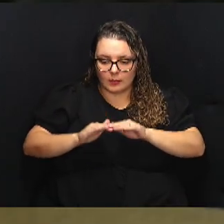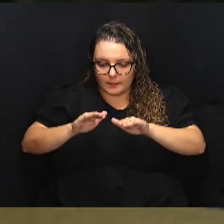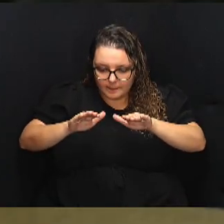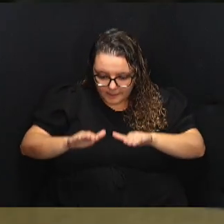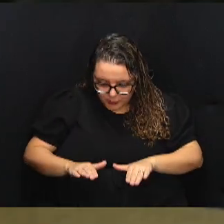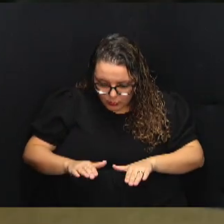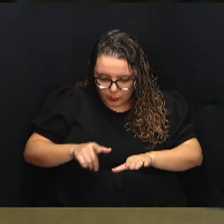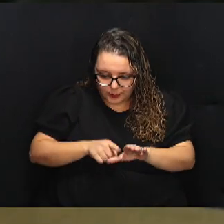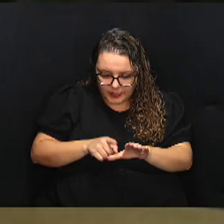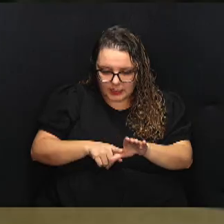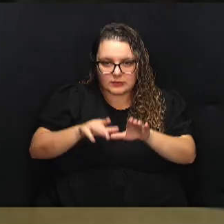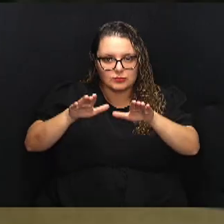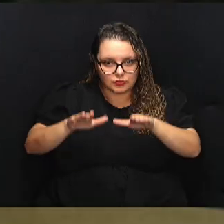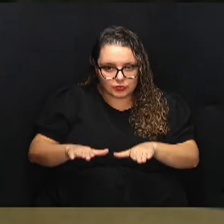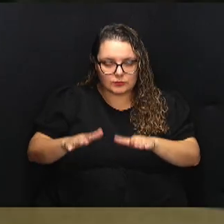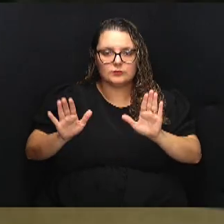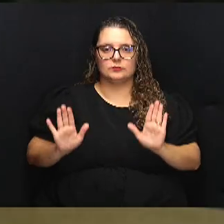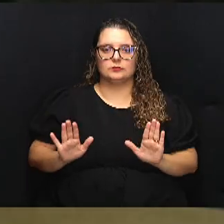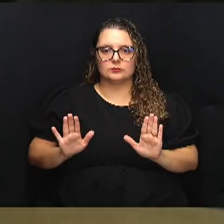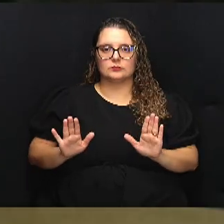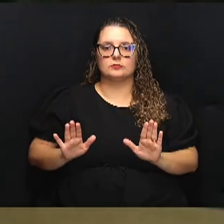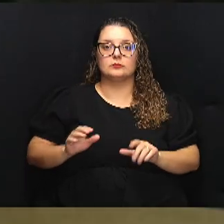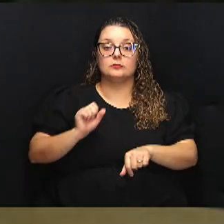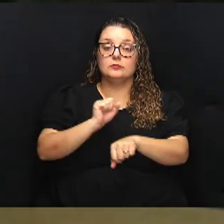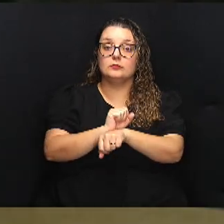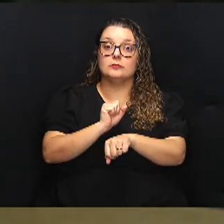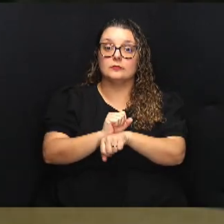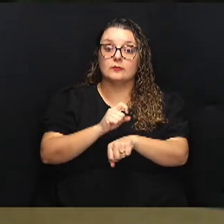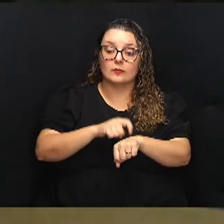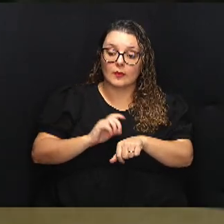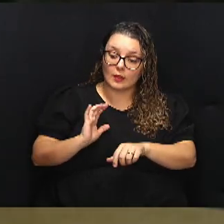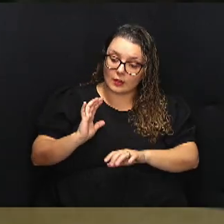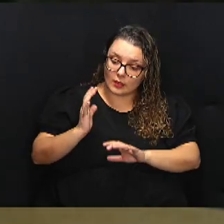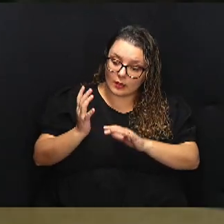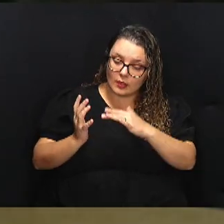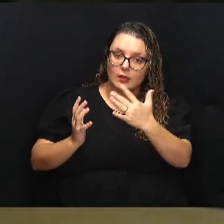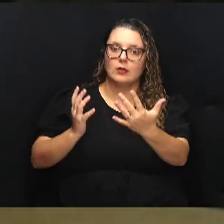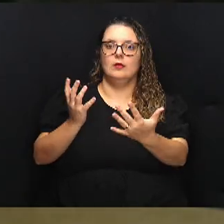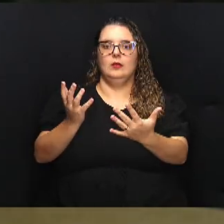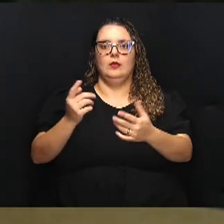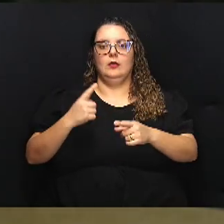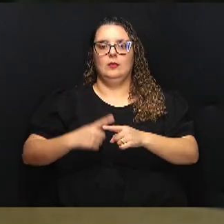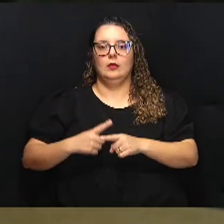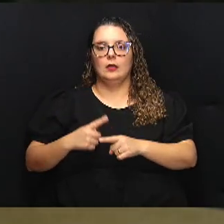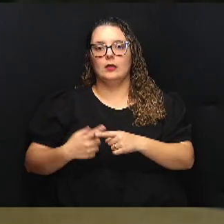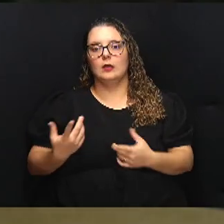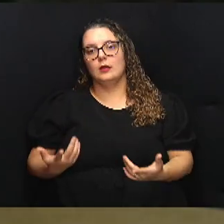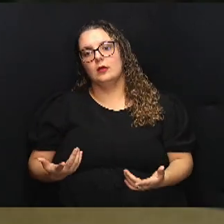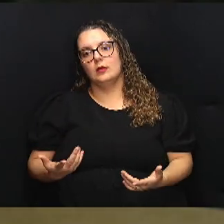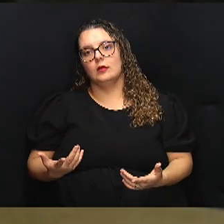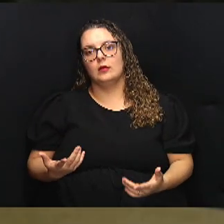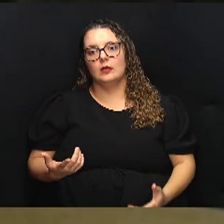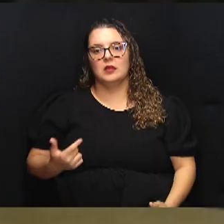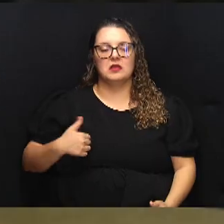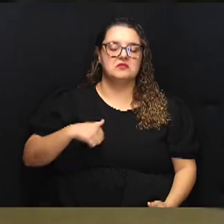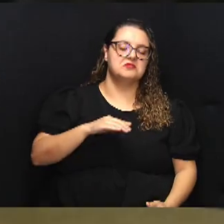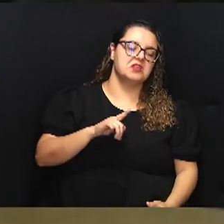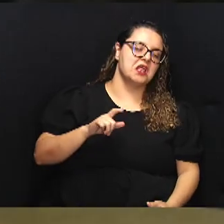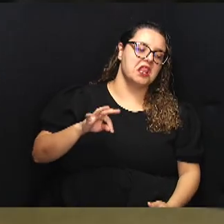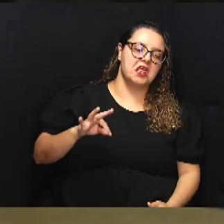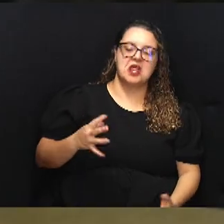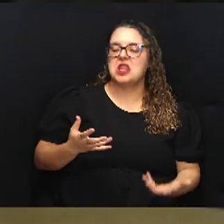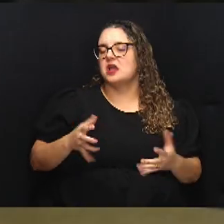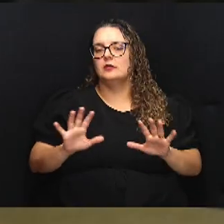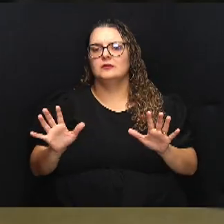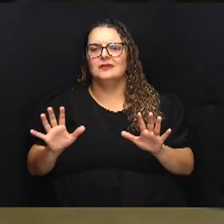né? E esperar o tempo acontecer, né? Esperar, porque esse negócio de sou CLT, não quero mais.